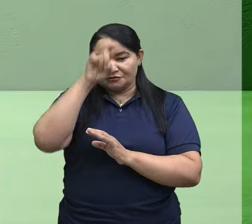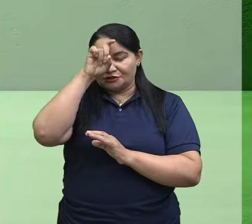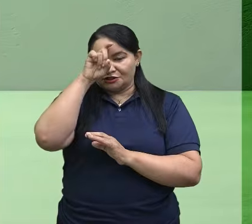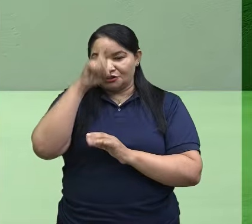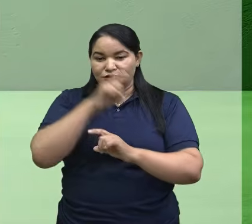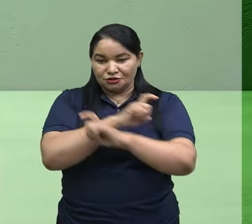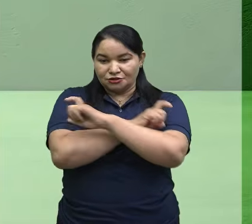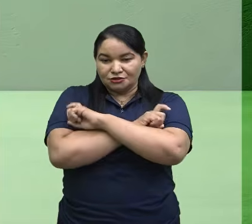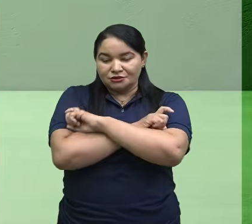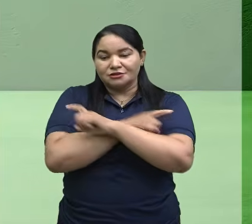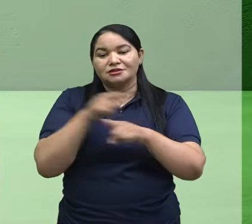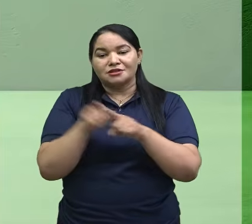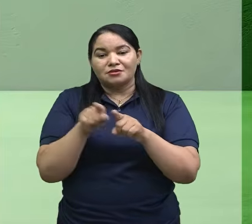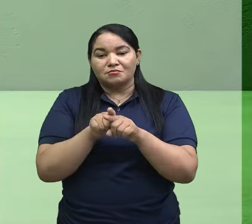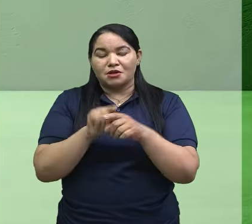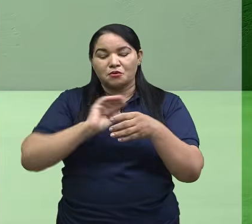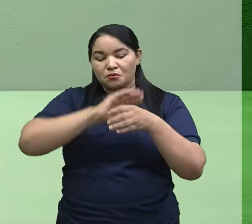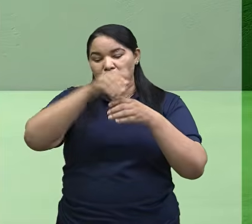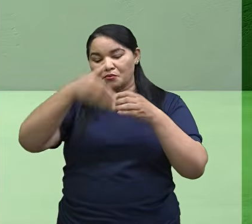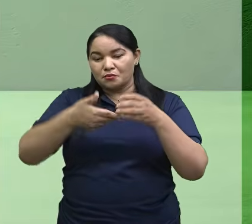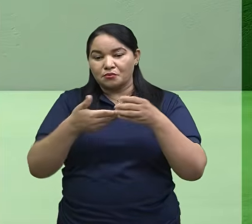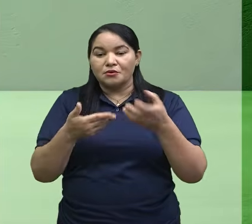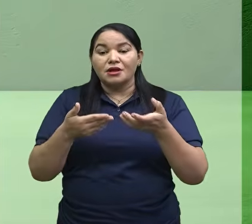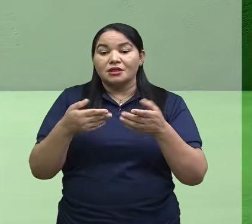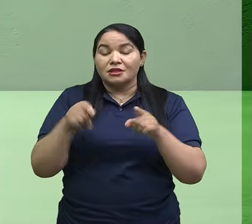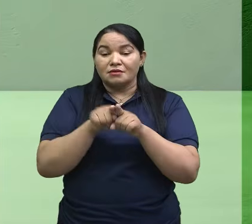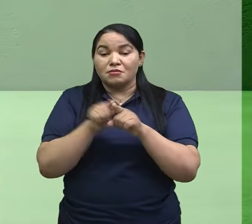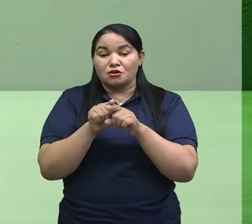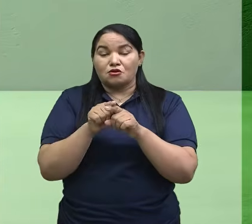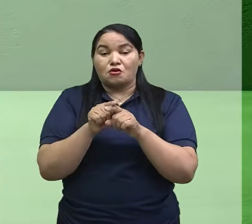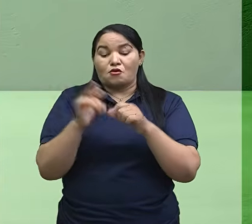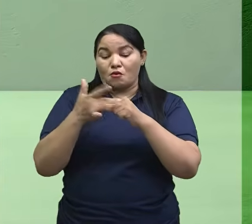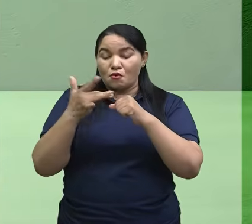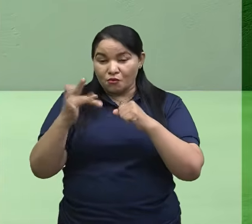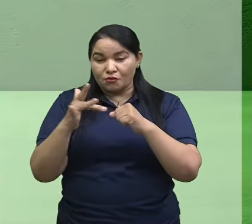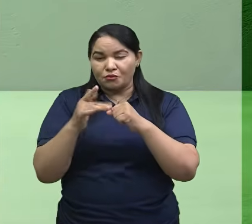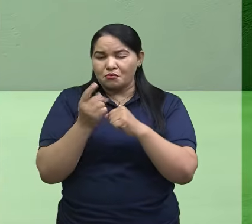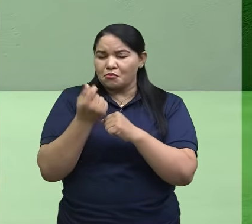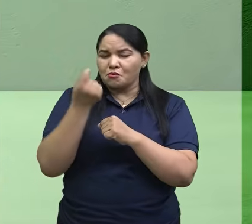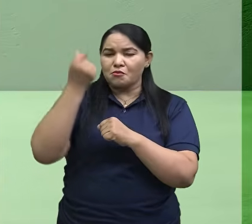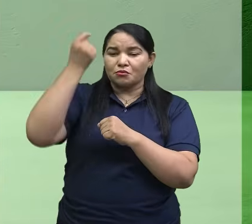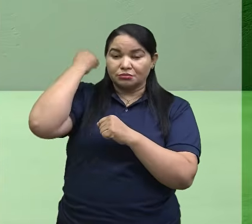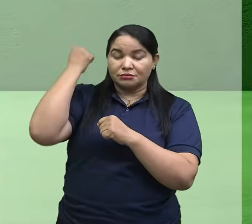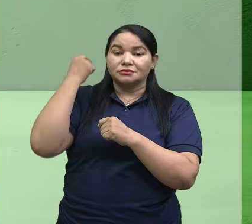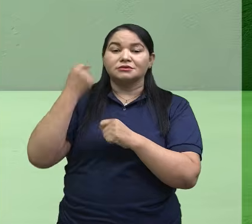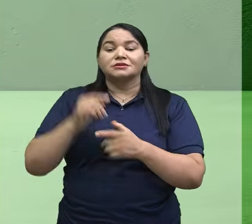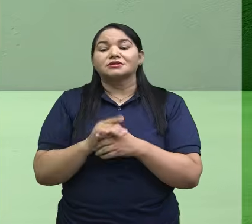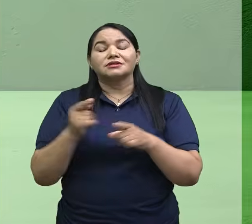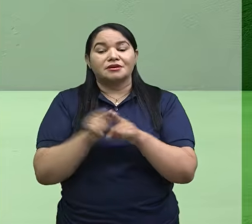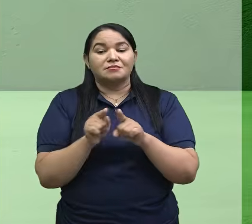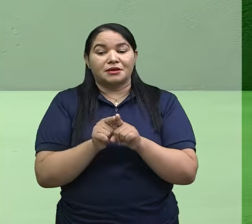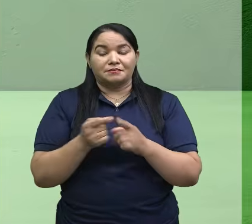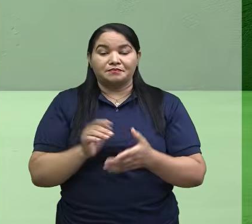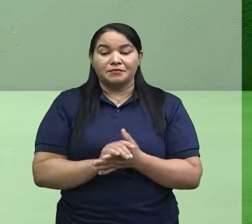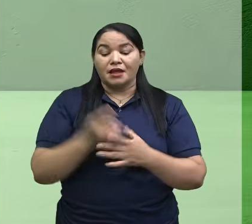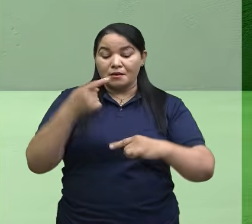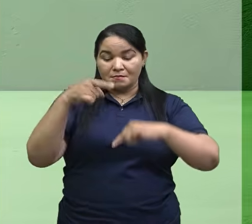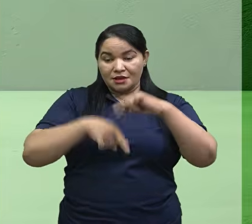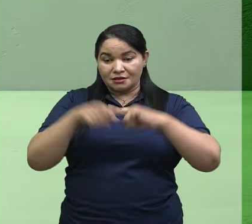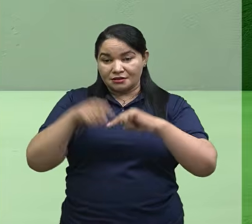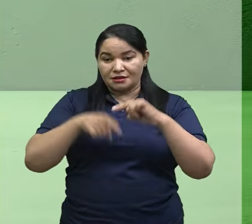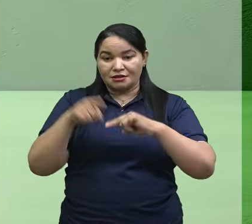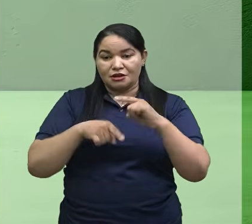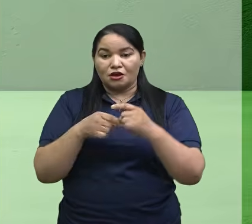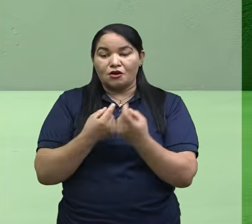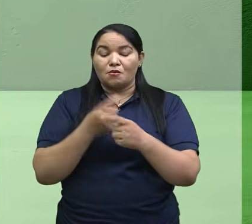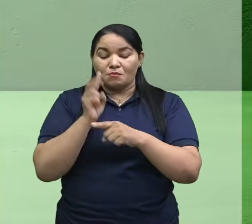de ouro e que datam desde a mais remota antiguidade. Geralmente, as peças revestidas são feitas